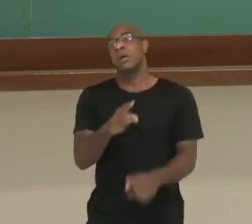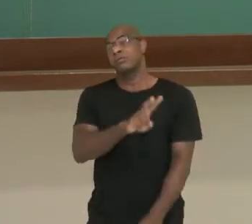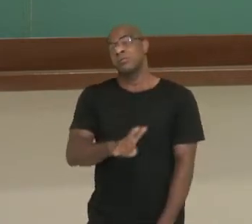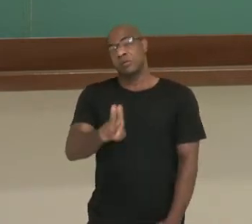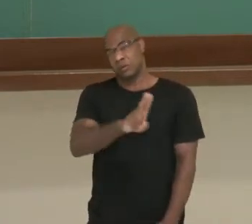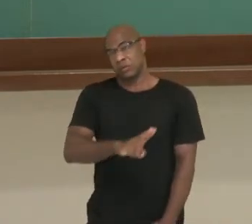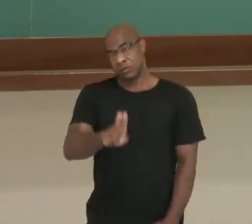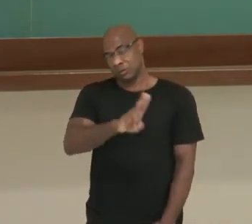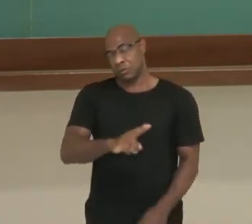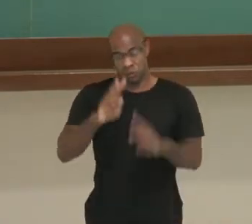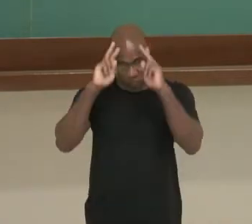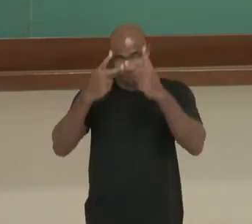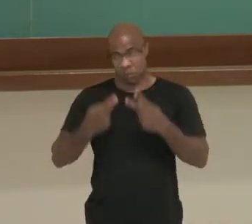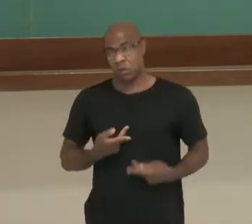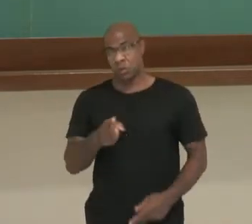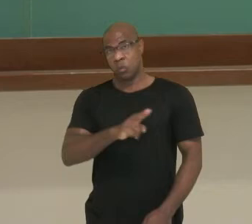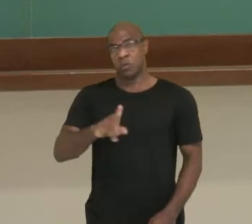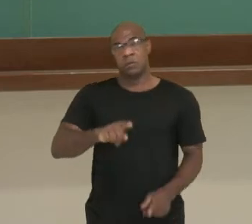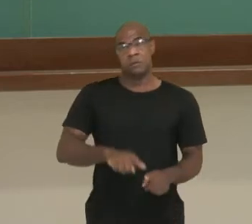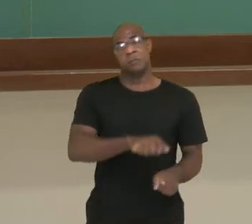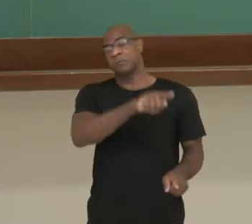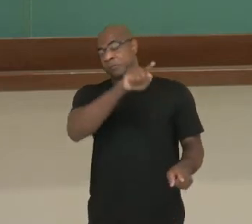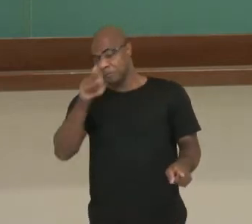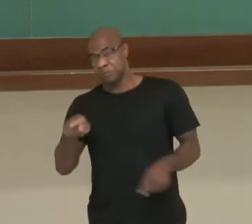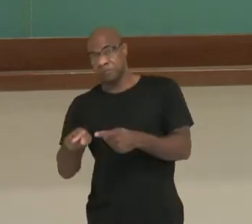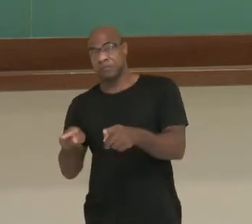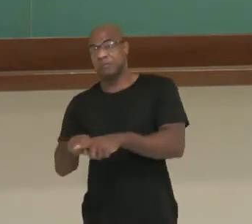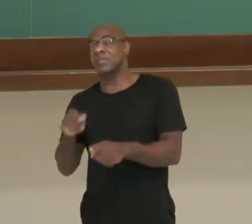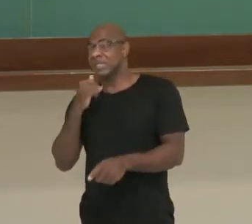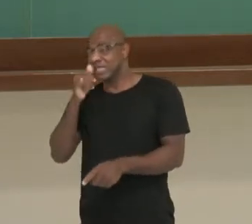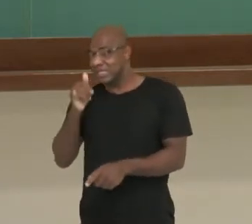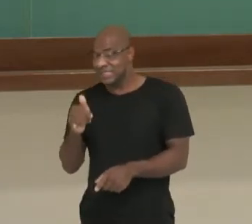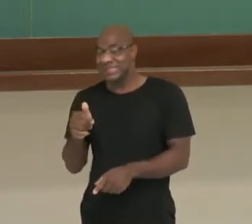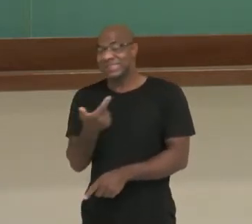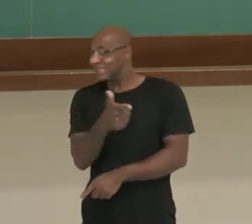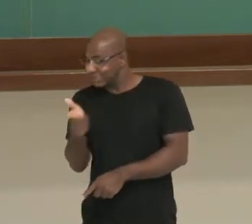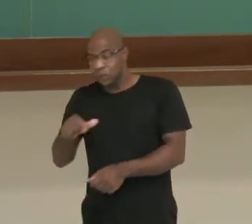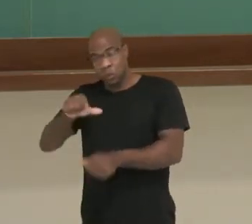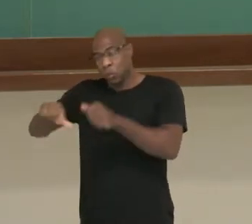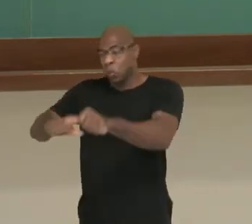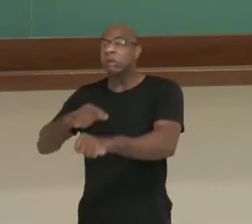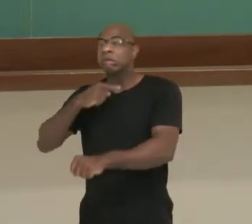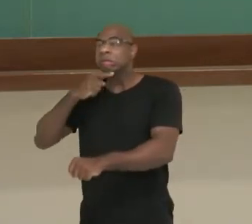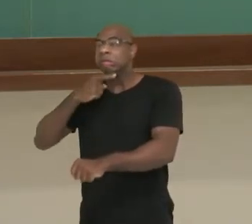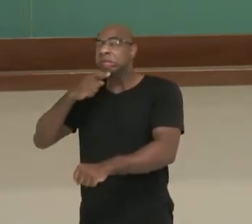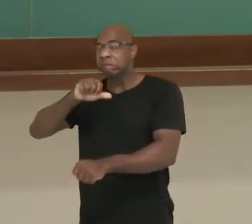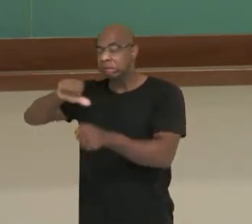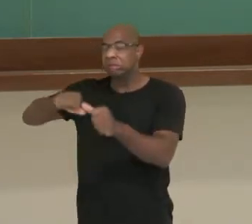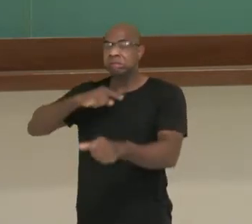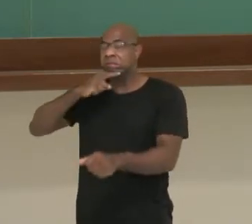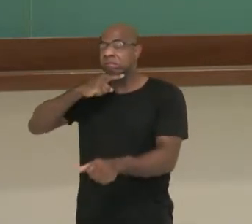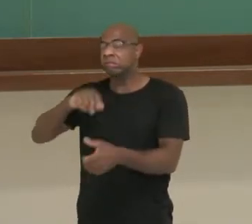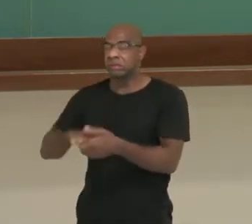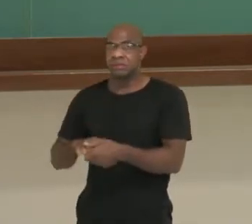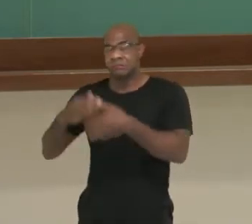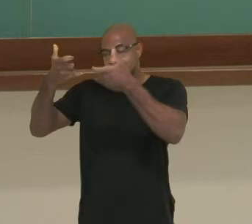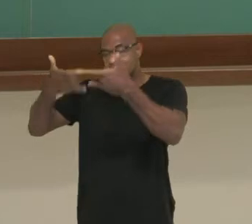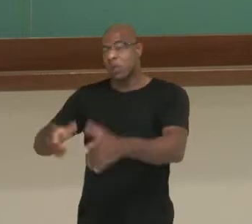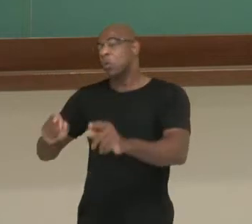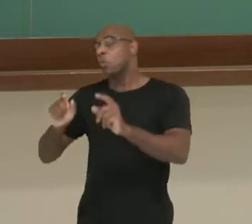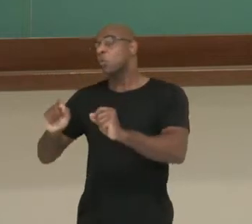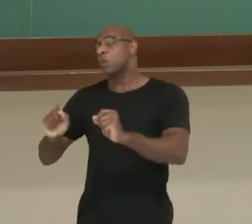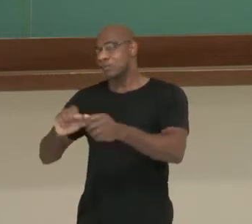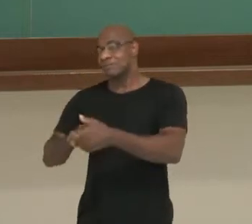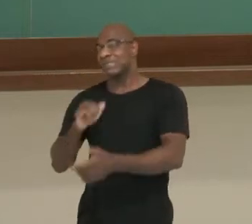pelo ser humano. Agora, quando nós falamos nas fontes de energia não renováveis, nós vamos estar tratando justamente